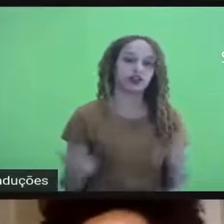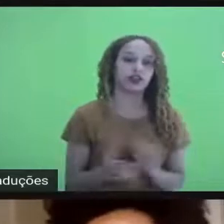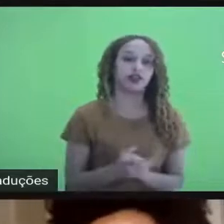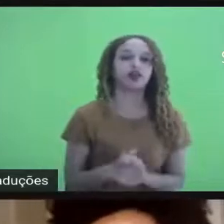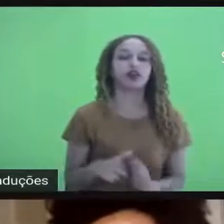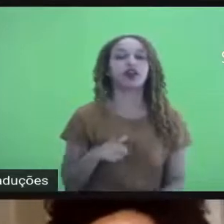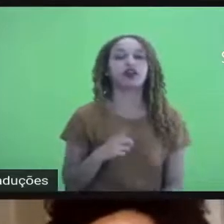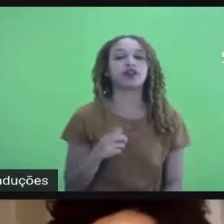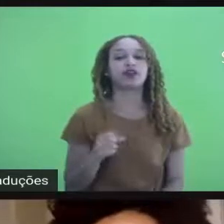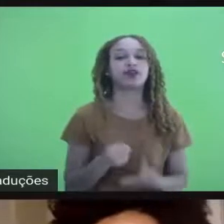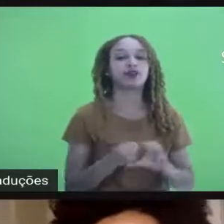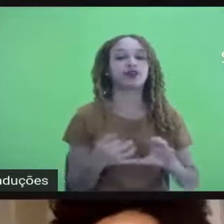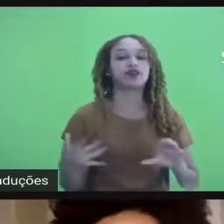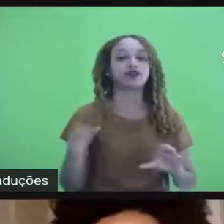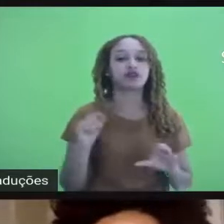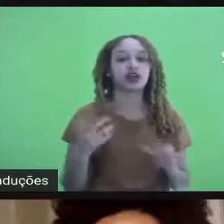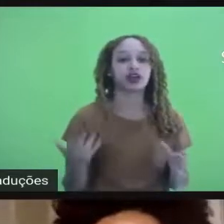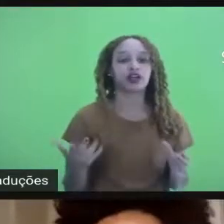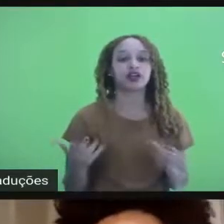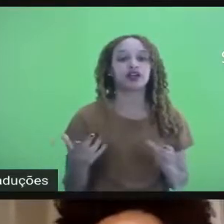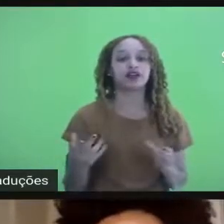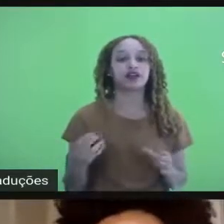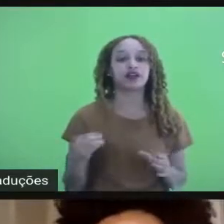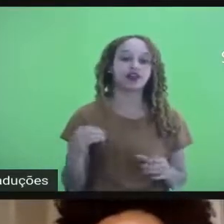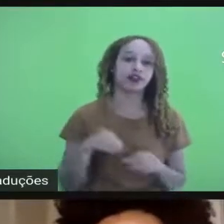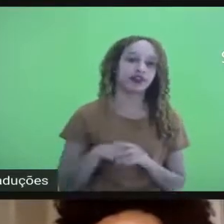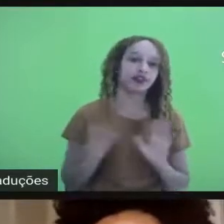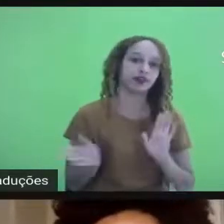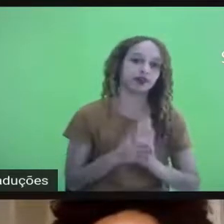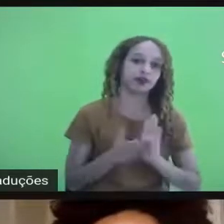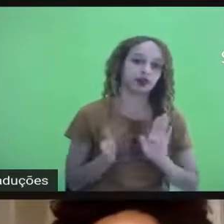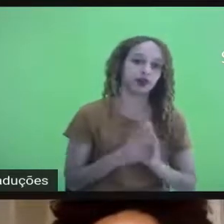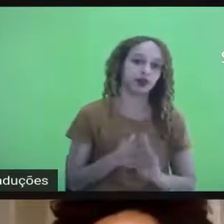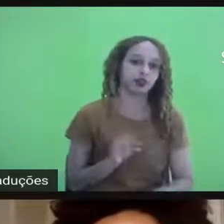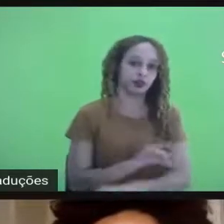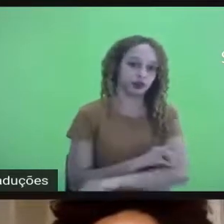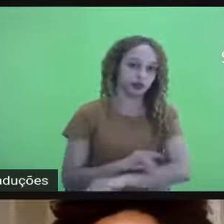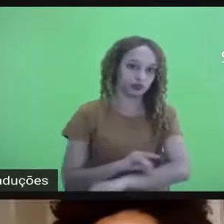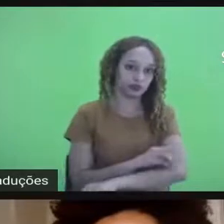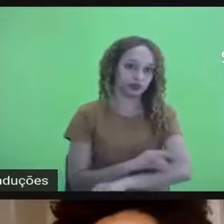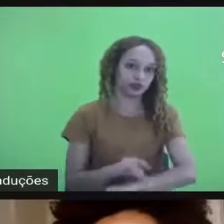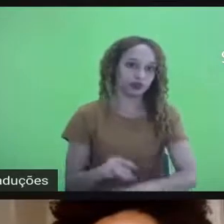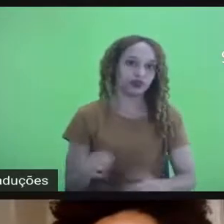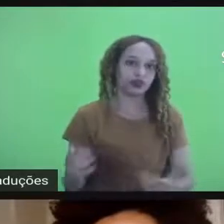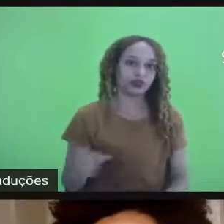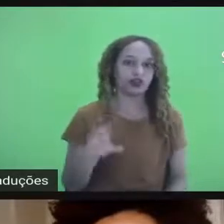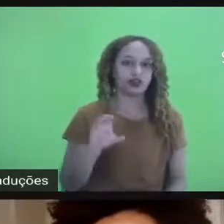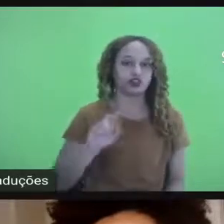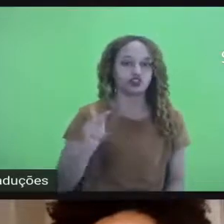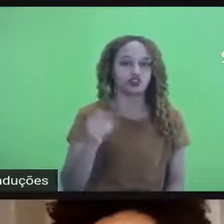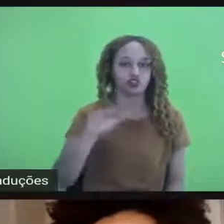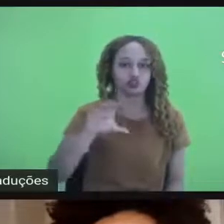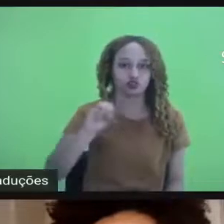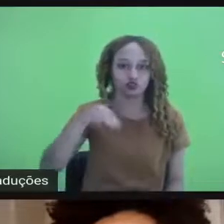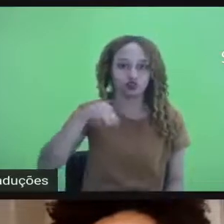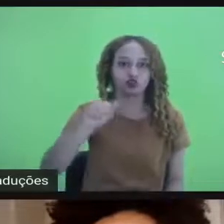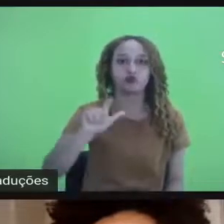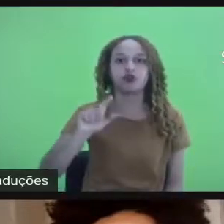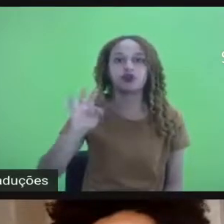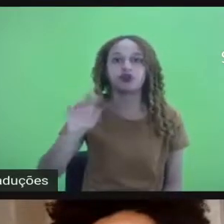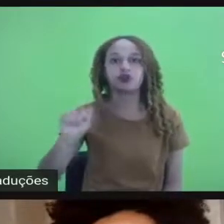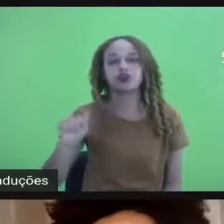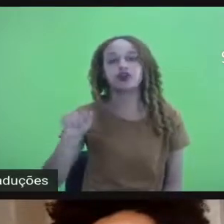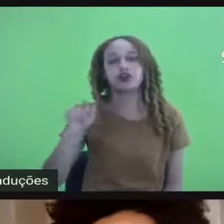uma característica que é muito dentro da proposta do arquiteto Chico Malta, que é um